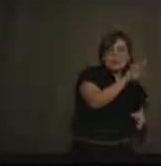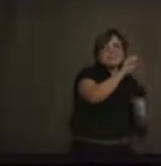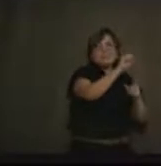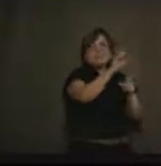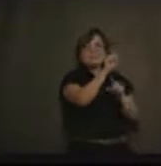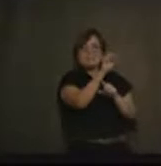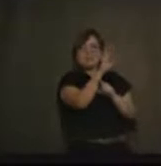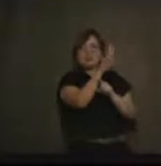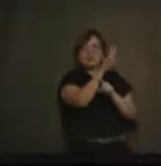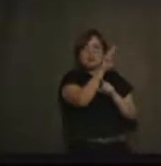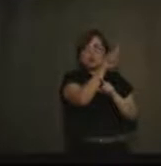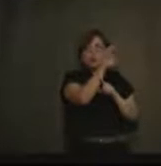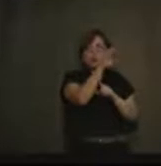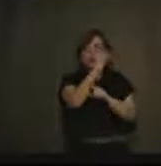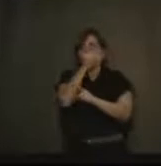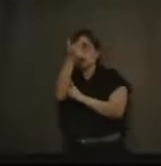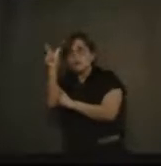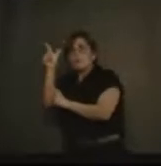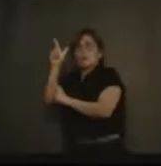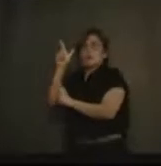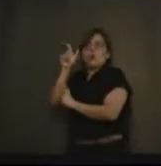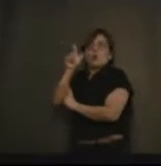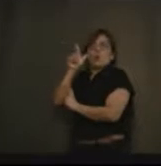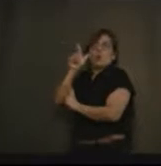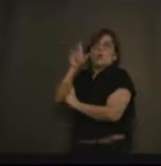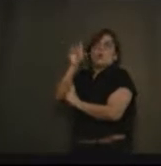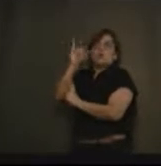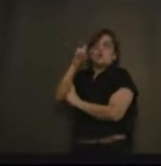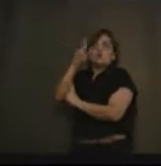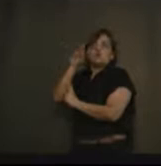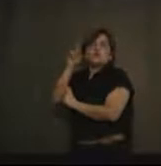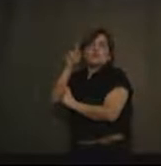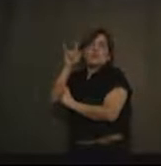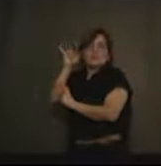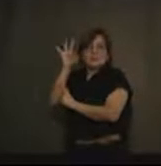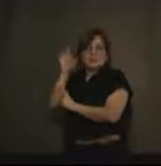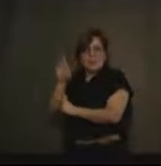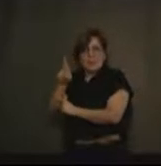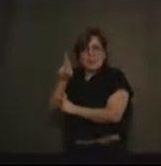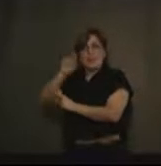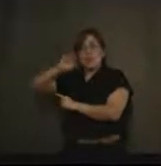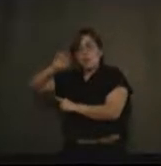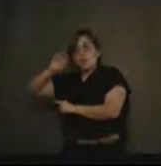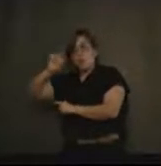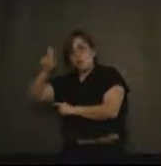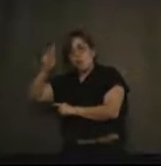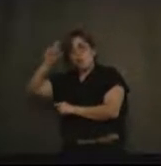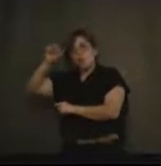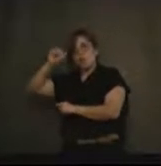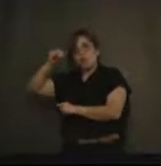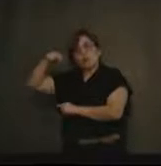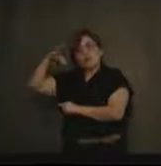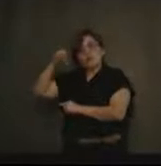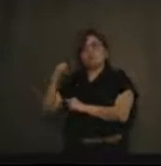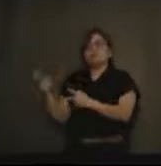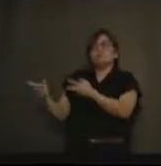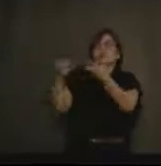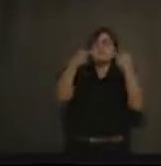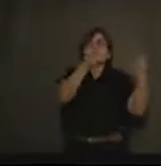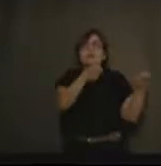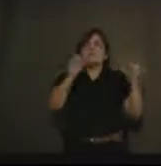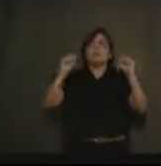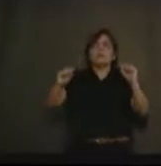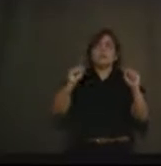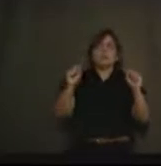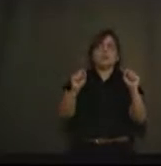etc., naturalmente a solução as soluções aproximadas que vão sendo obtidas